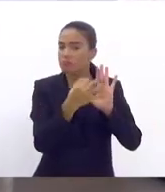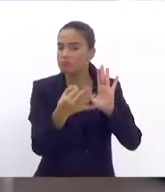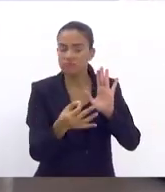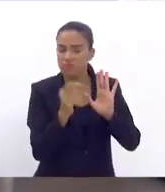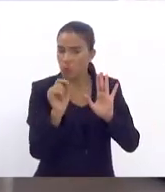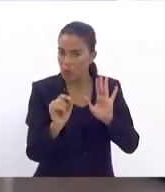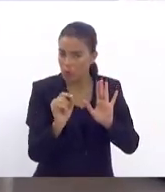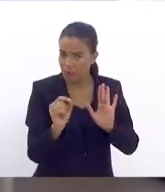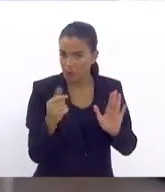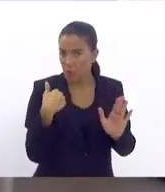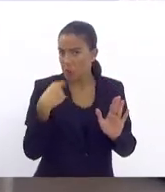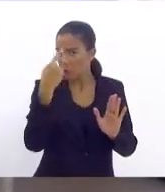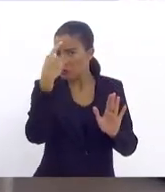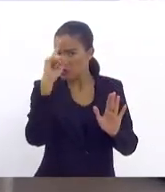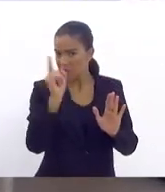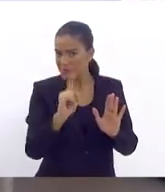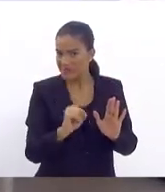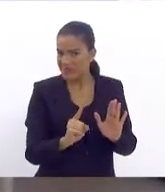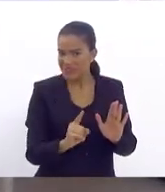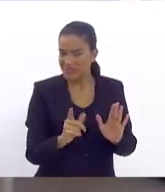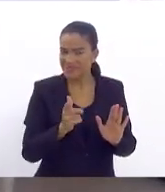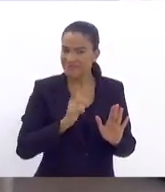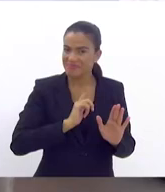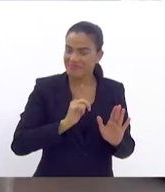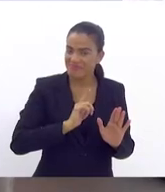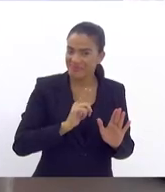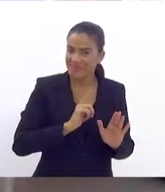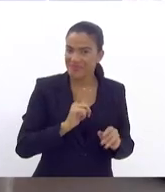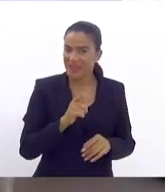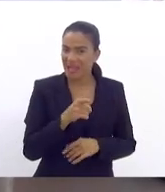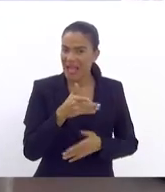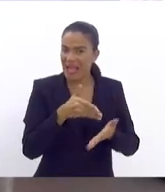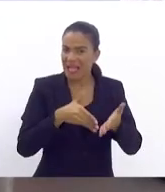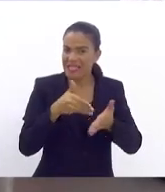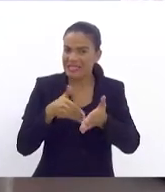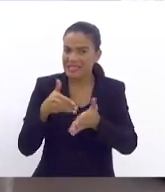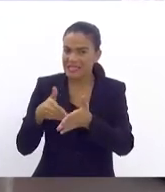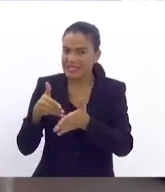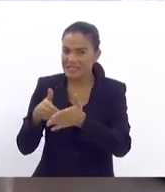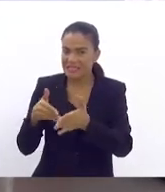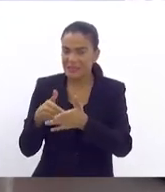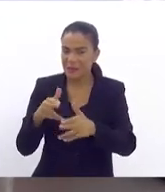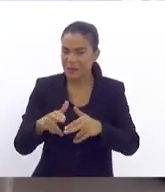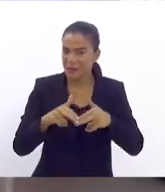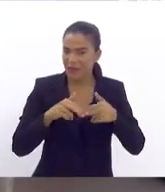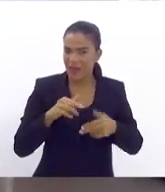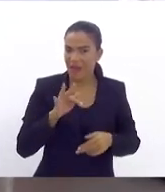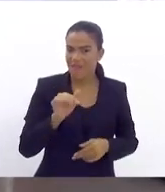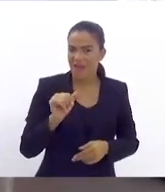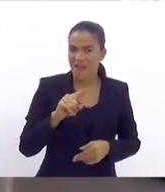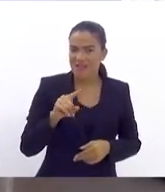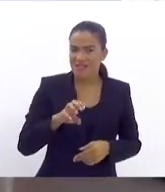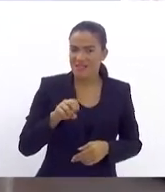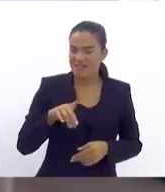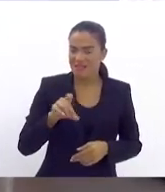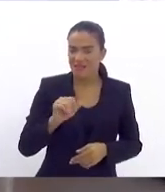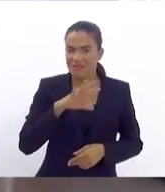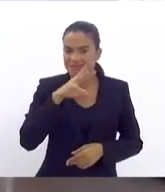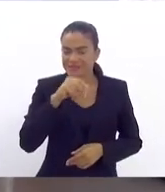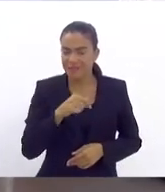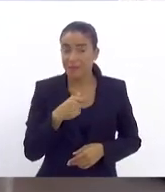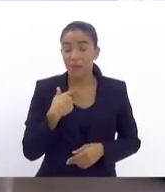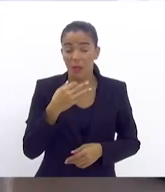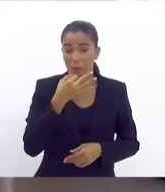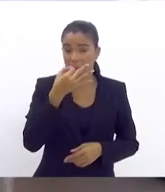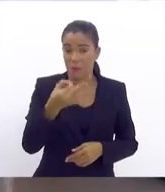está havendo, eu nem sabia que estava havendo essa restrição por parte da Fazenda na hora de aplicar os benefícios. O que eu proponho? Que a CCJ